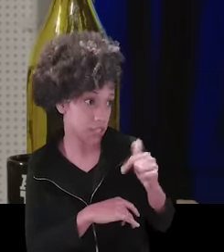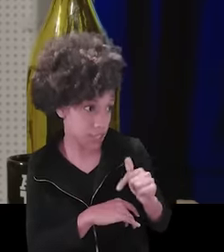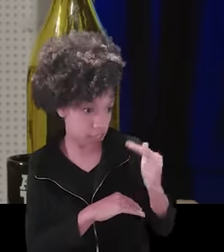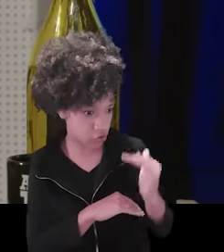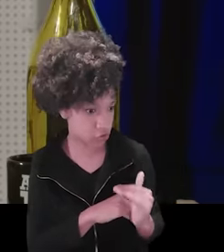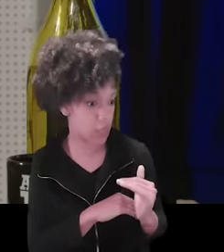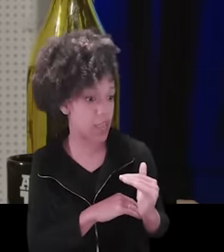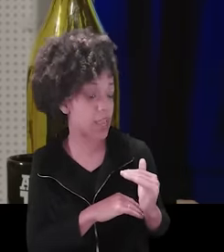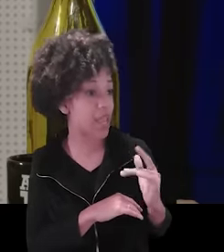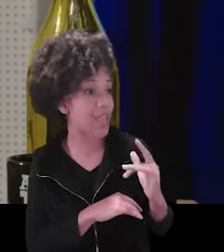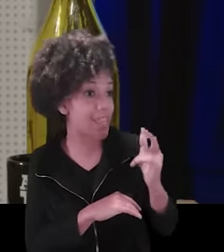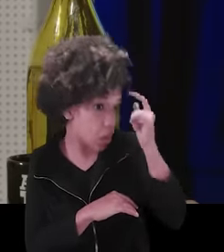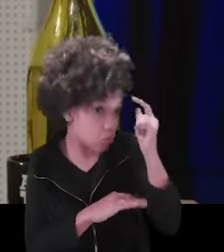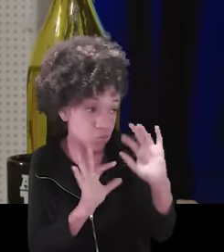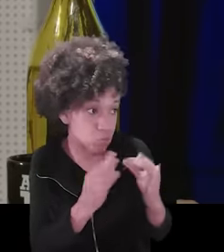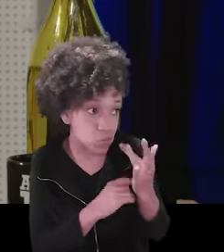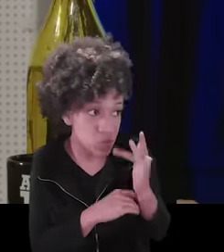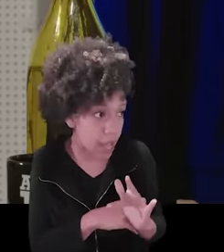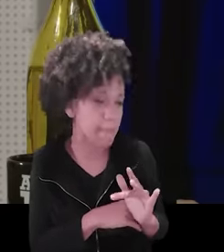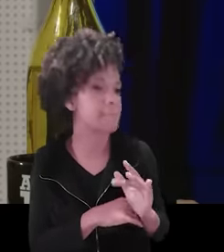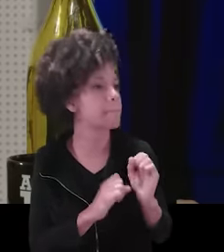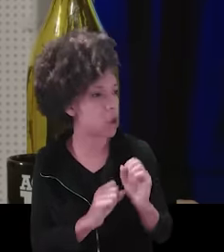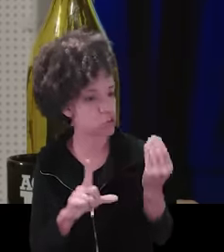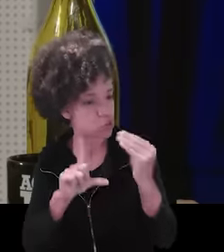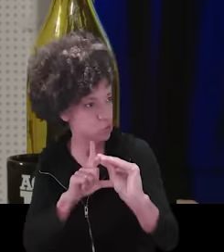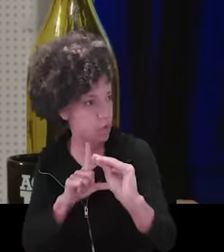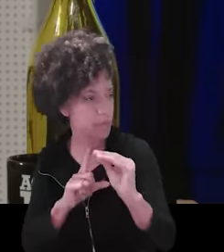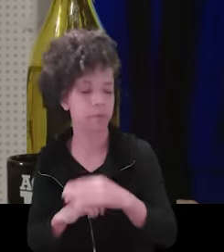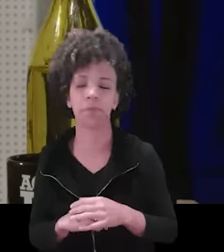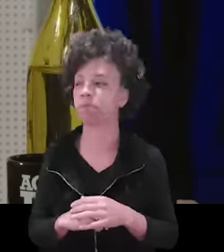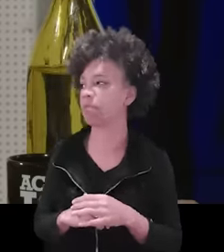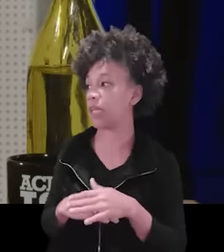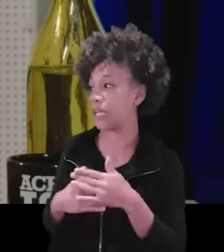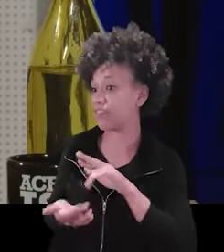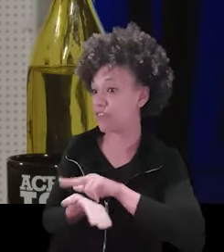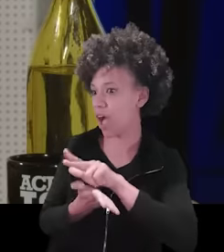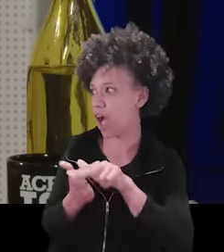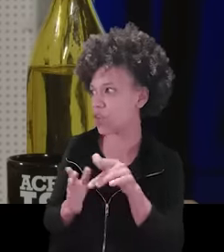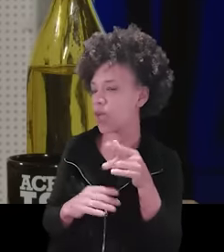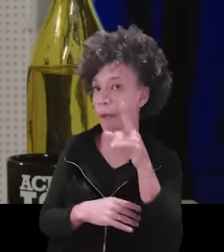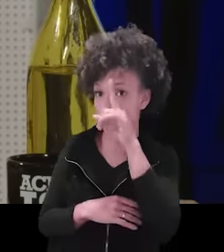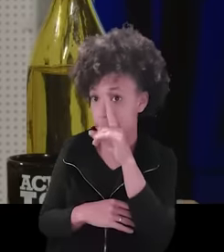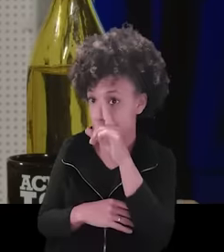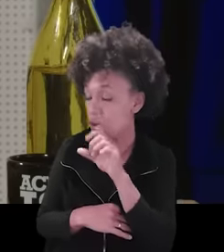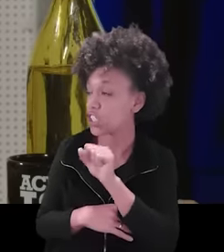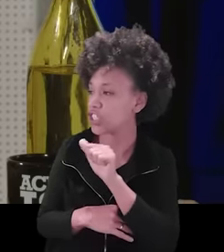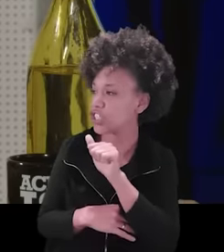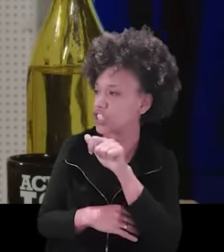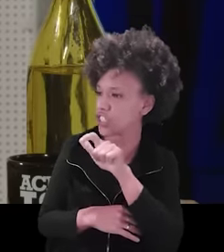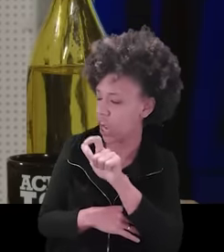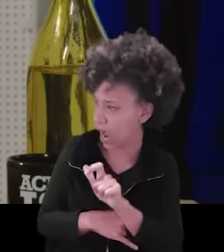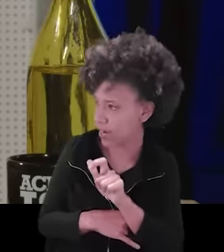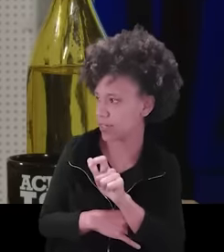assim sem o consentimento da família ela pode colocar o seu nome lá então tem vários graus que não mais assim perigoso que